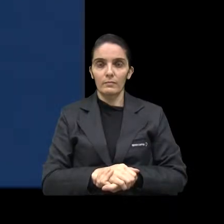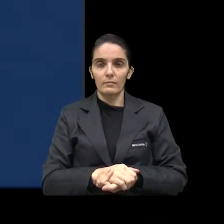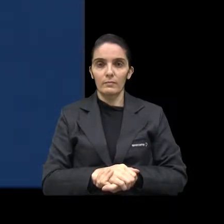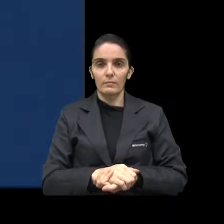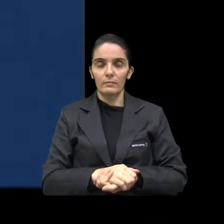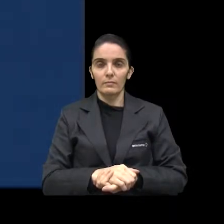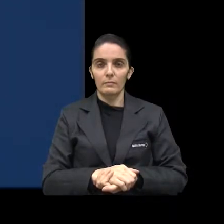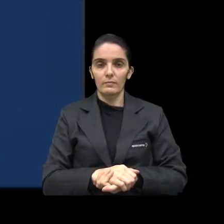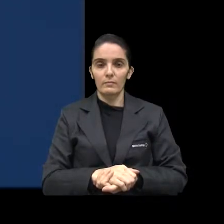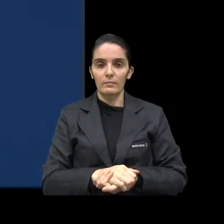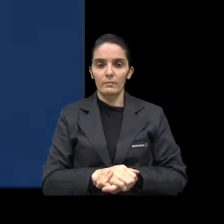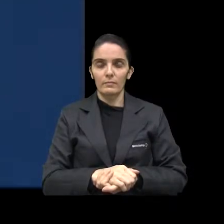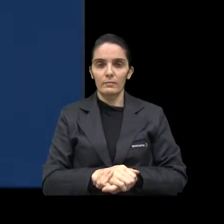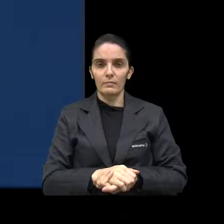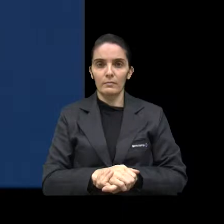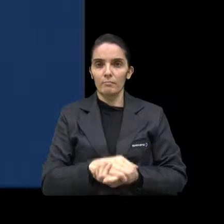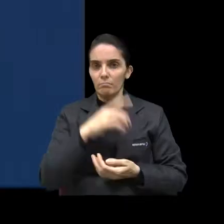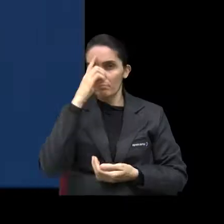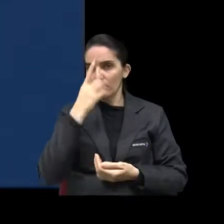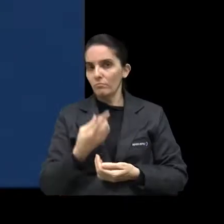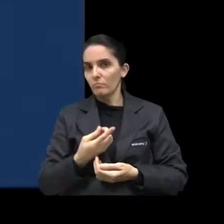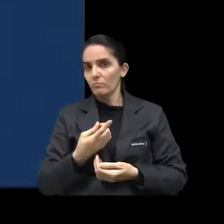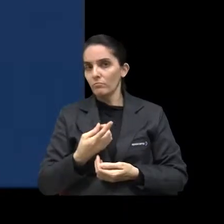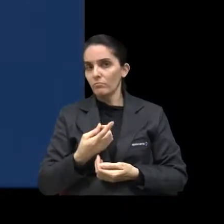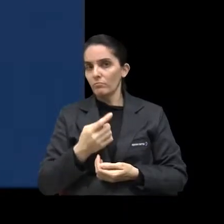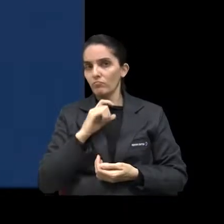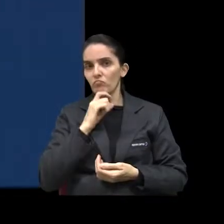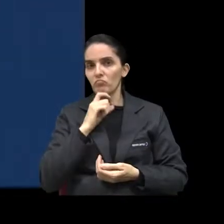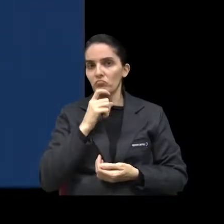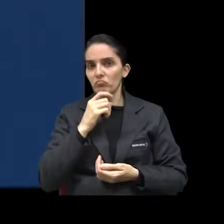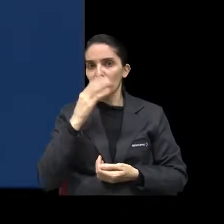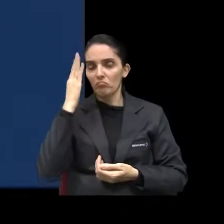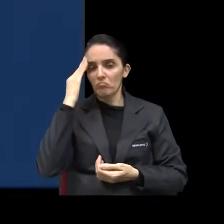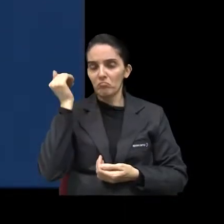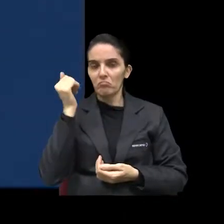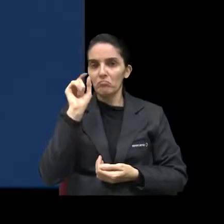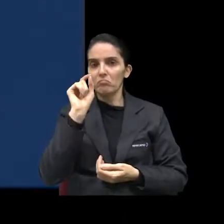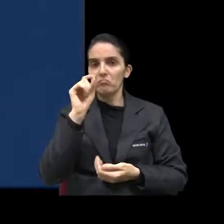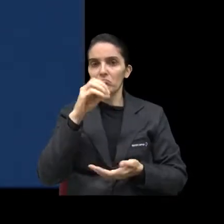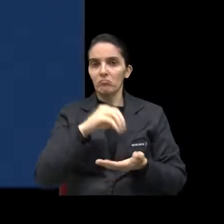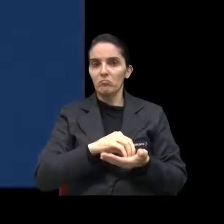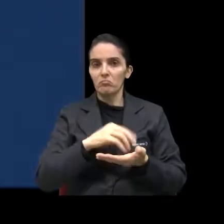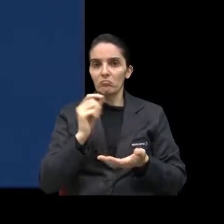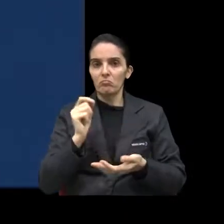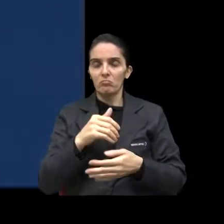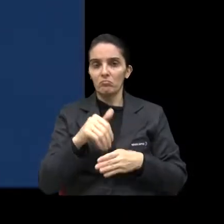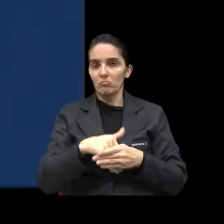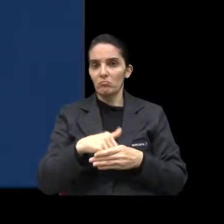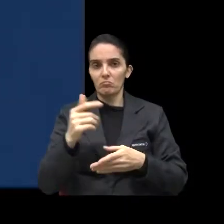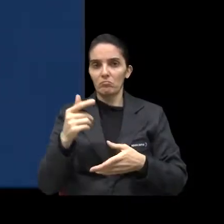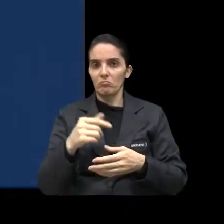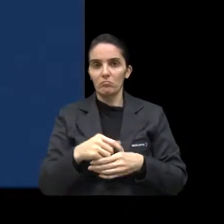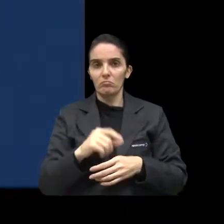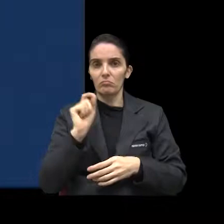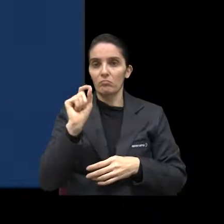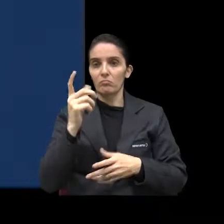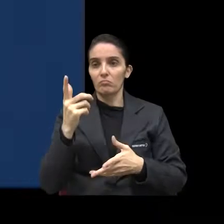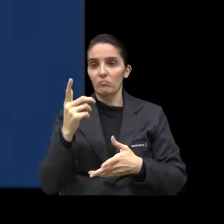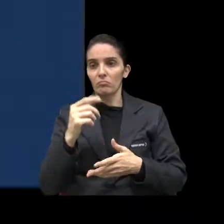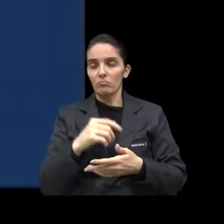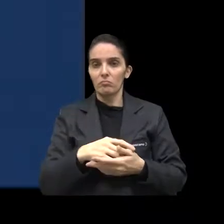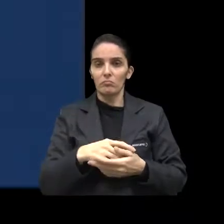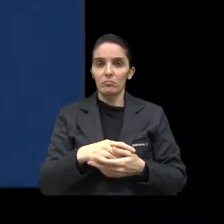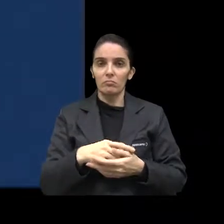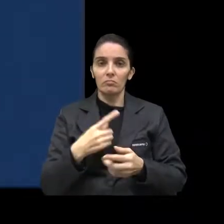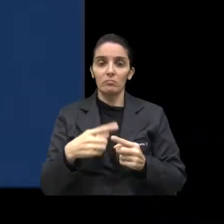Verdade é que há dúvidas, que ninguém sabe o que está votando, né? Que emenda que é, para que é. Há dúvidas a respeito